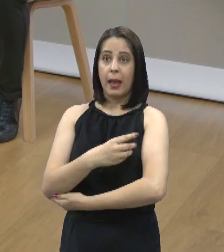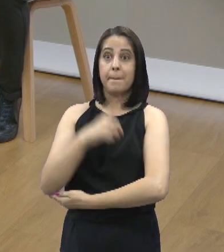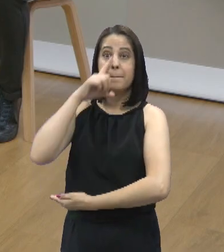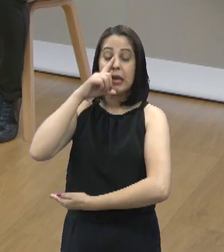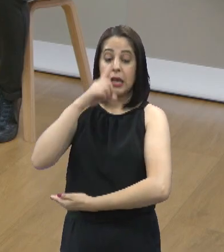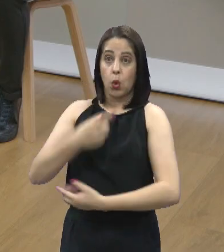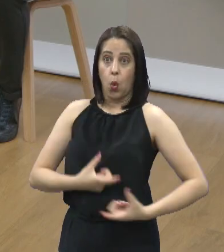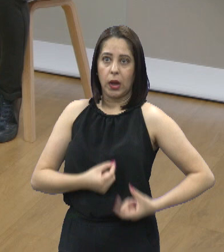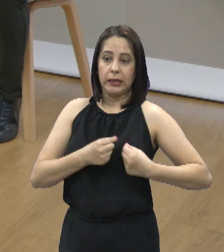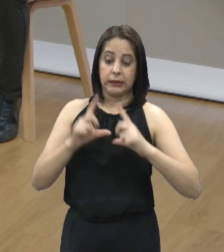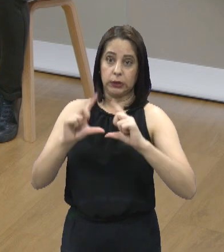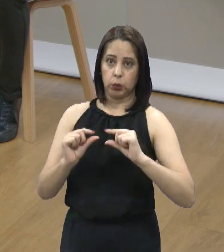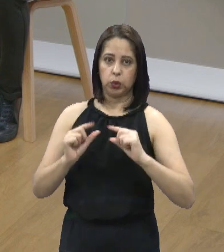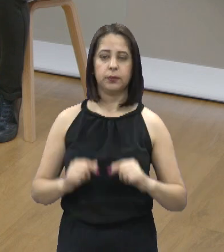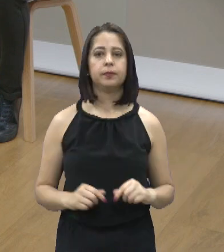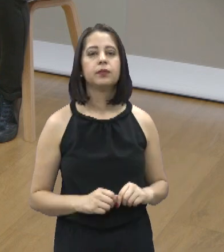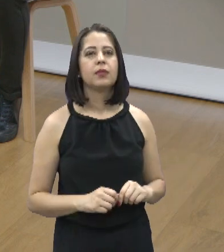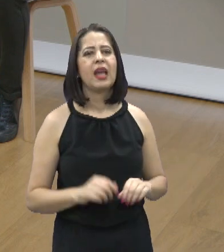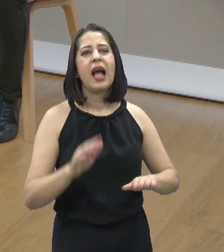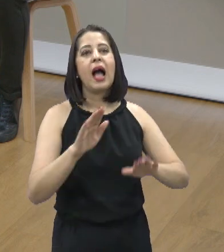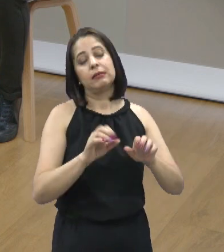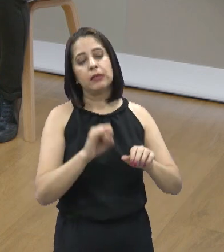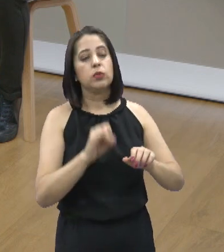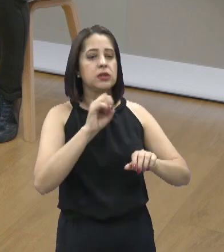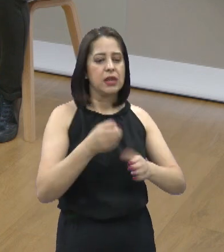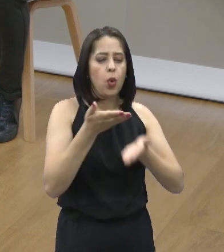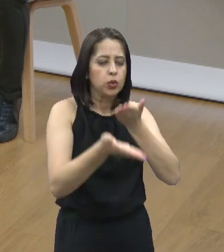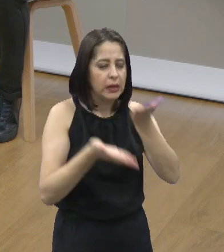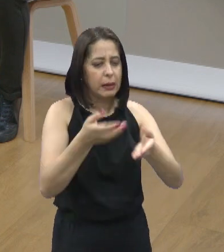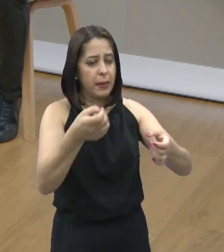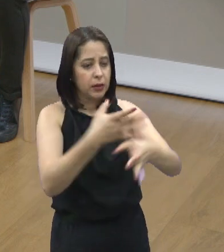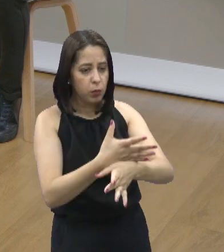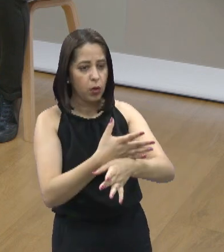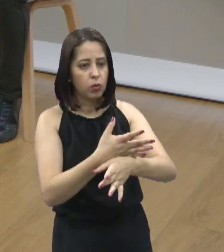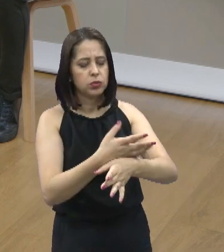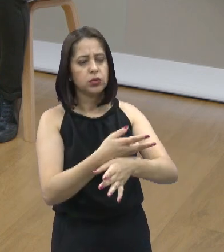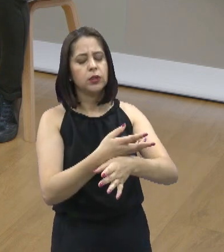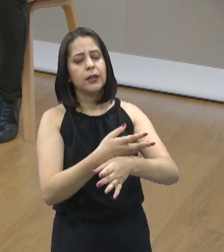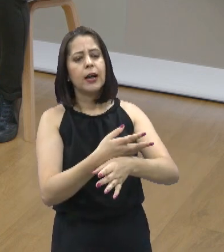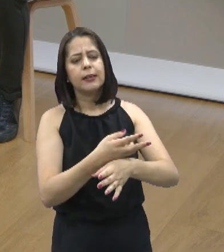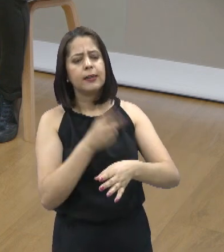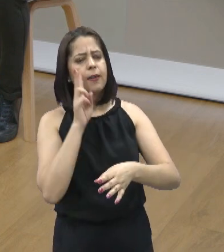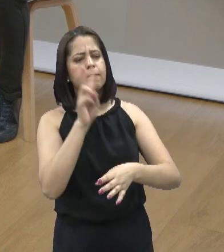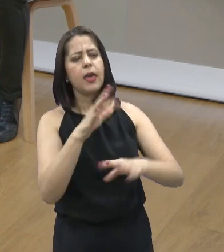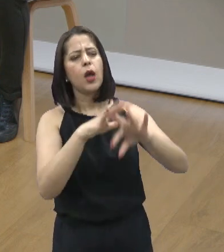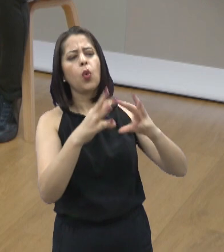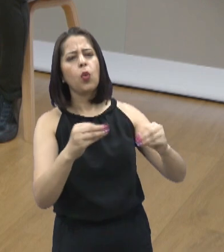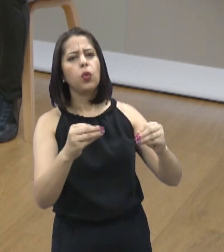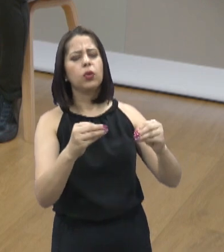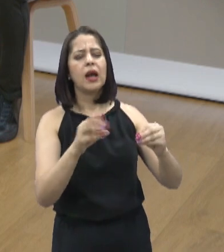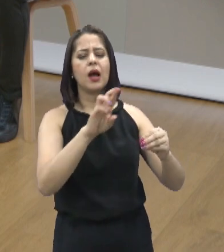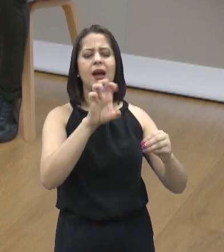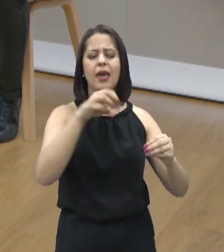é considerada que aconteceu ali a cura, né? Que houve a cura. Como que vocês chegam nesse diagnóstico? Vocês falam em